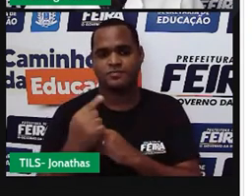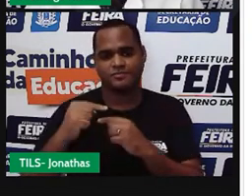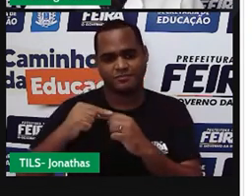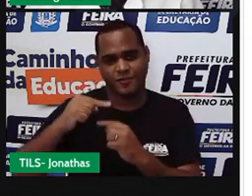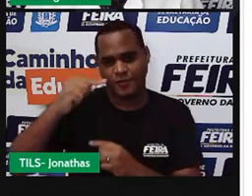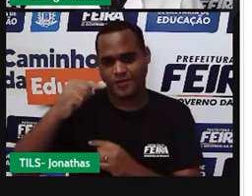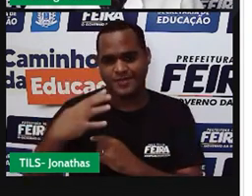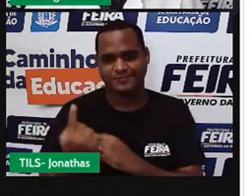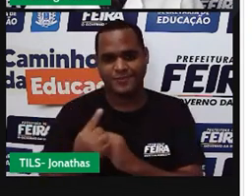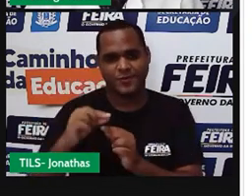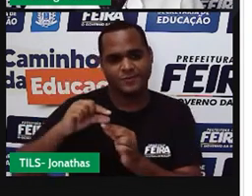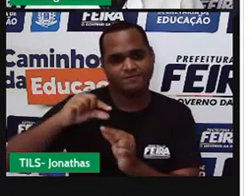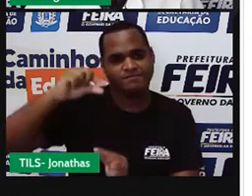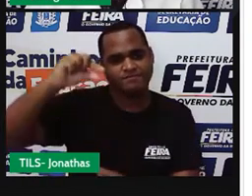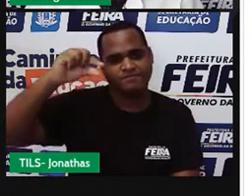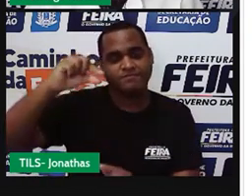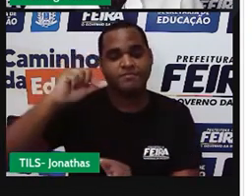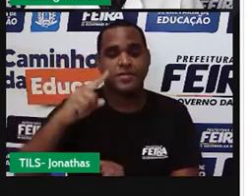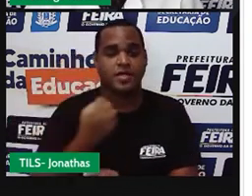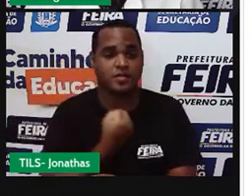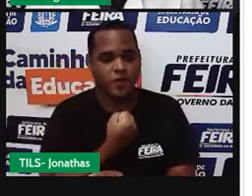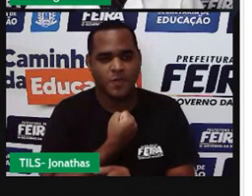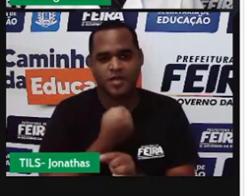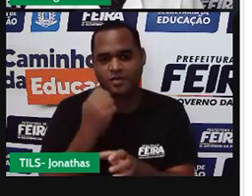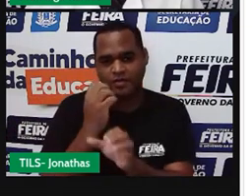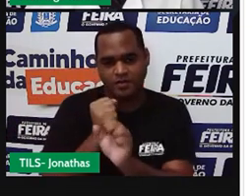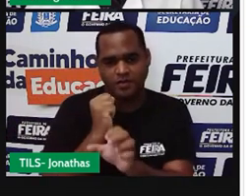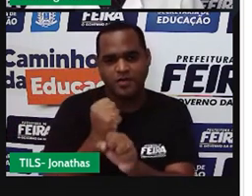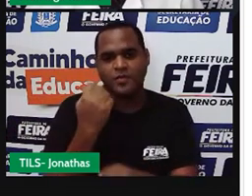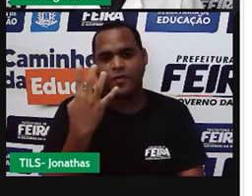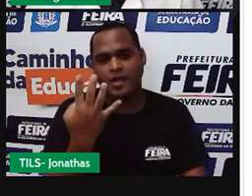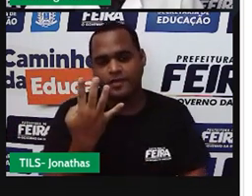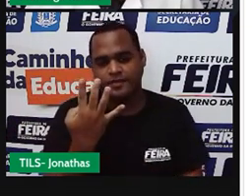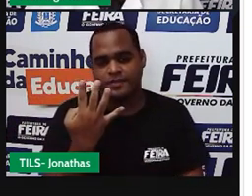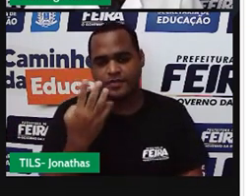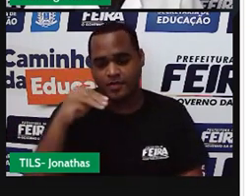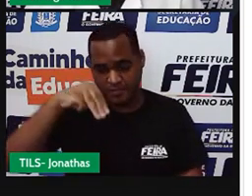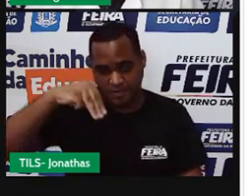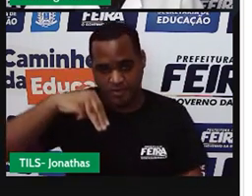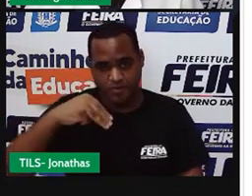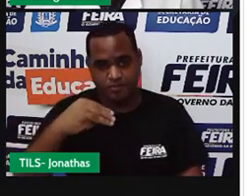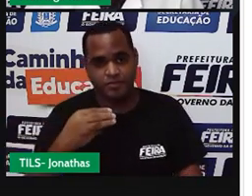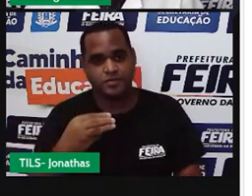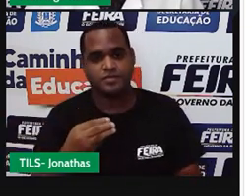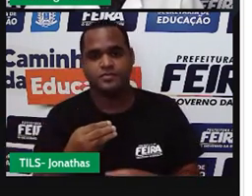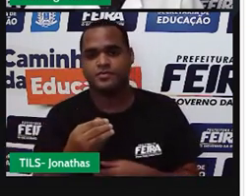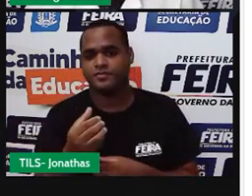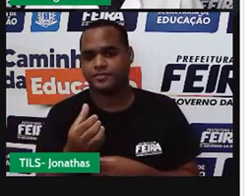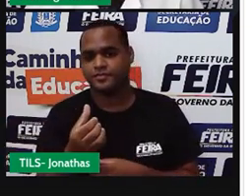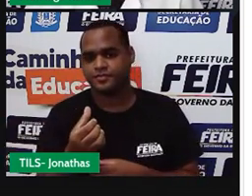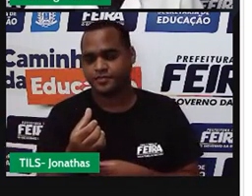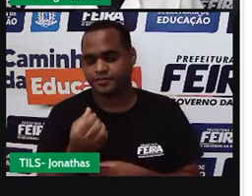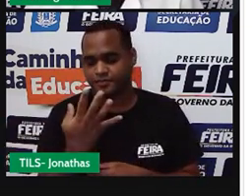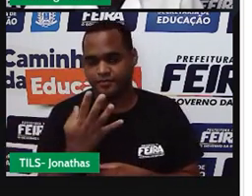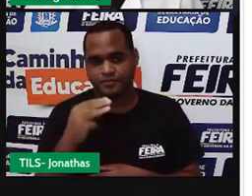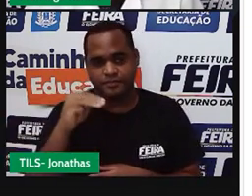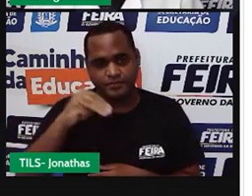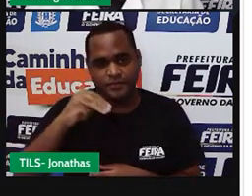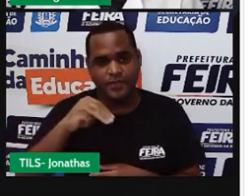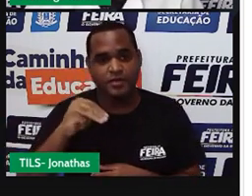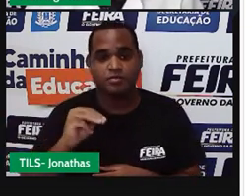aqui olha isso aqui é a altura deu quatro tão comprimento 6 x altura